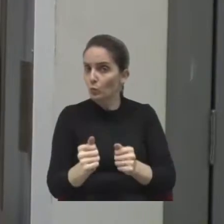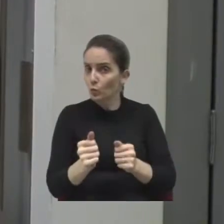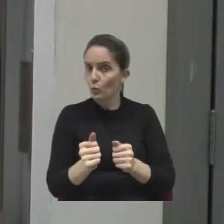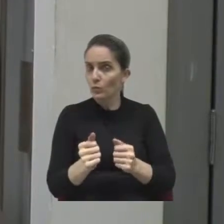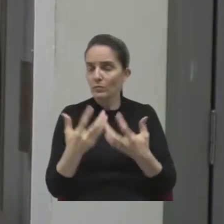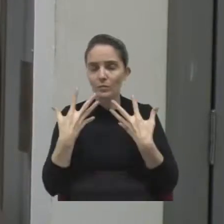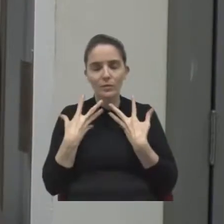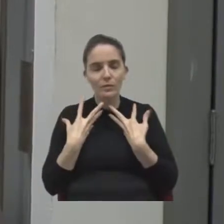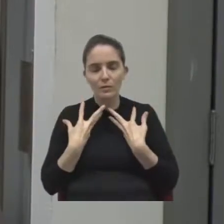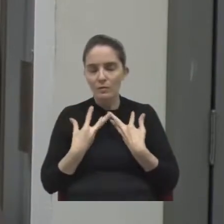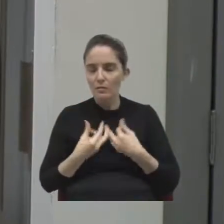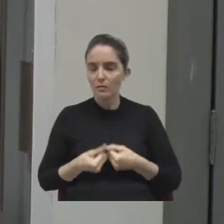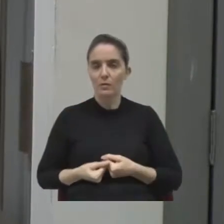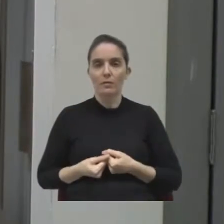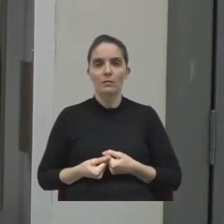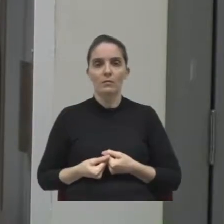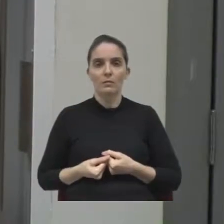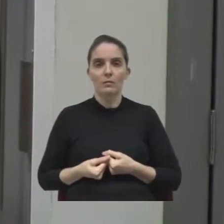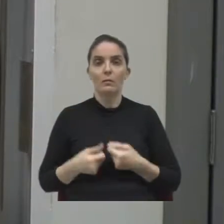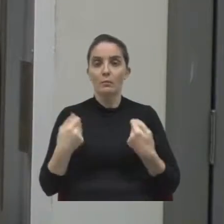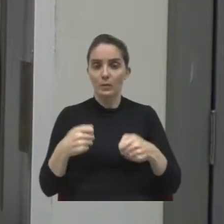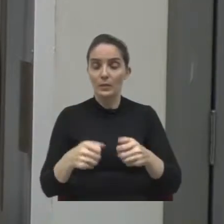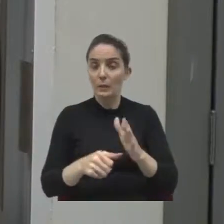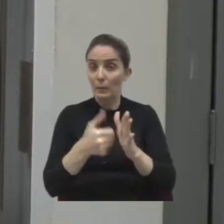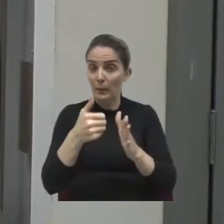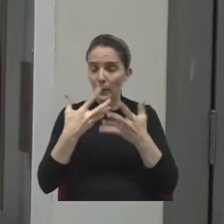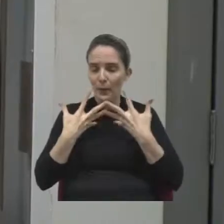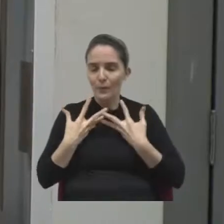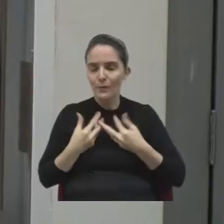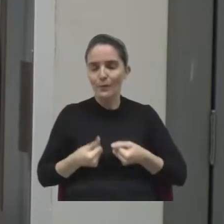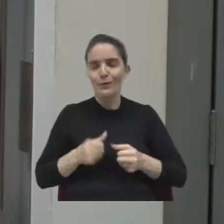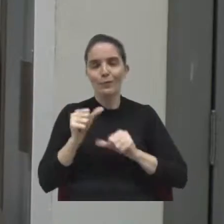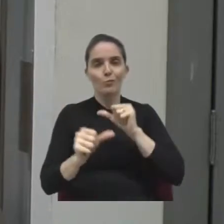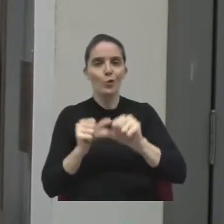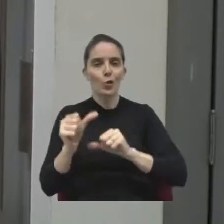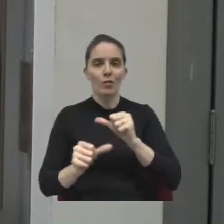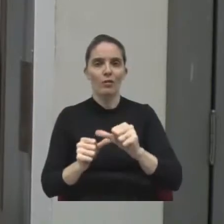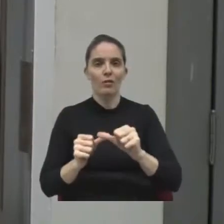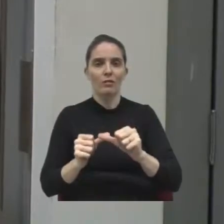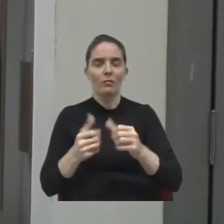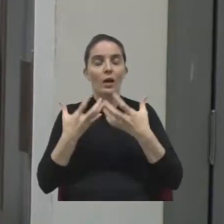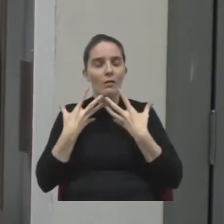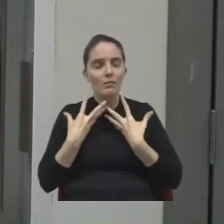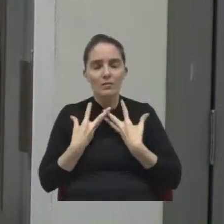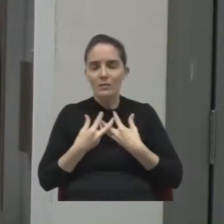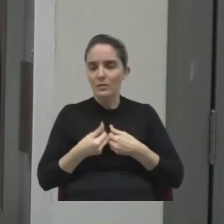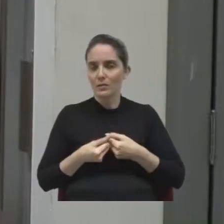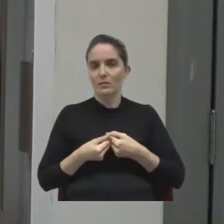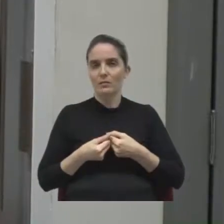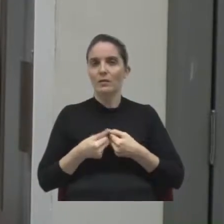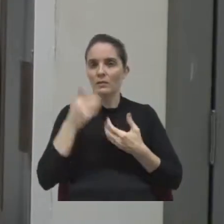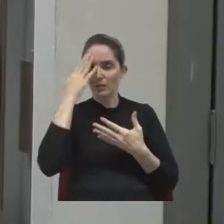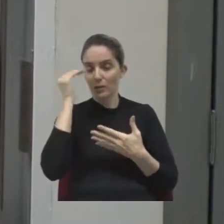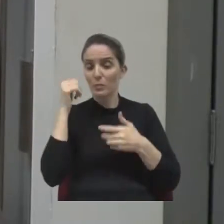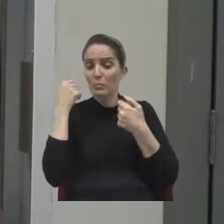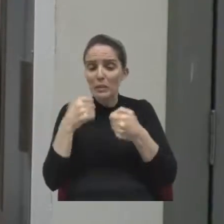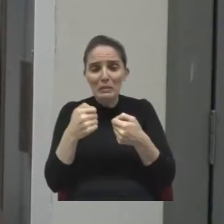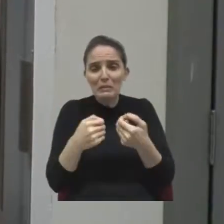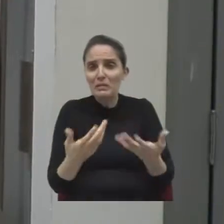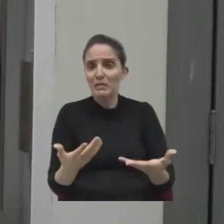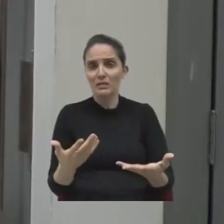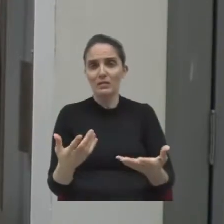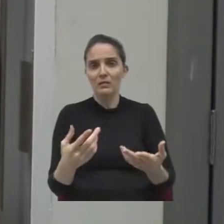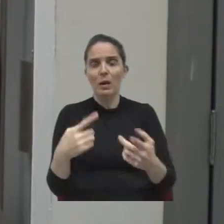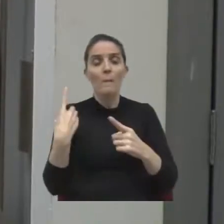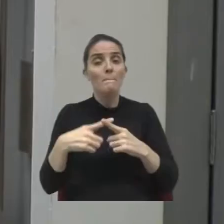a primeira coisa é a gente aceitar a mudança. Quando a gente aceita saber que tem que mudar, por que tem que